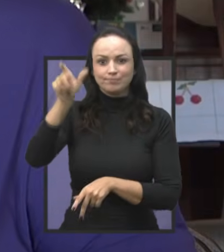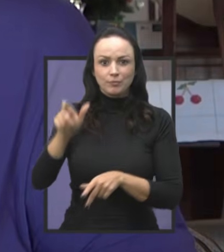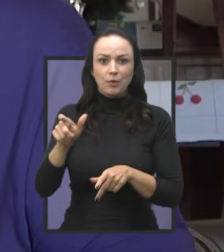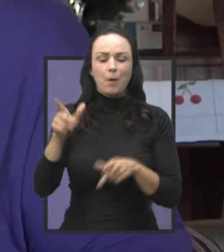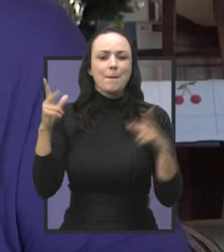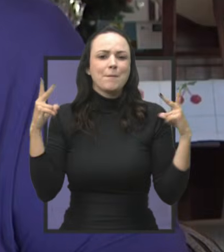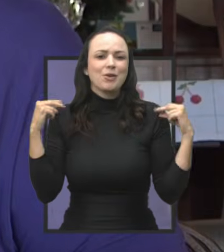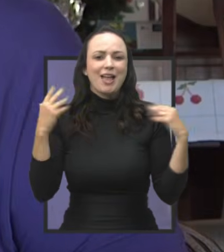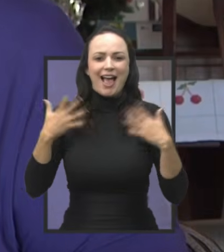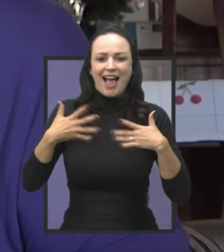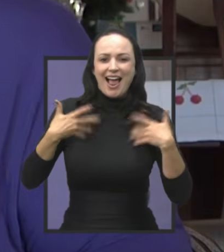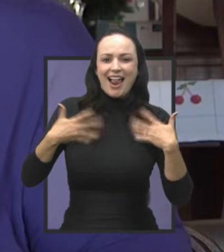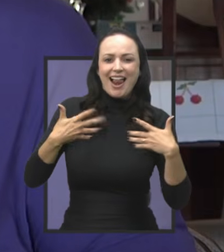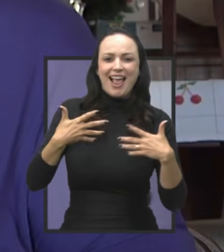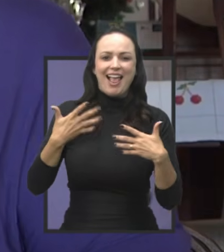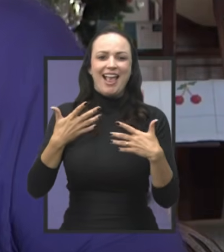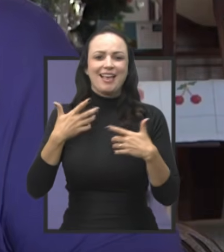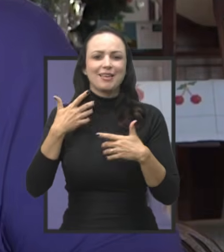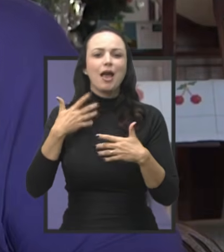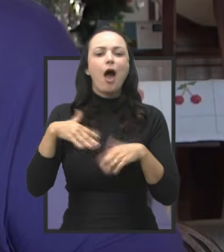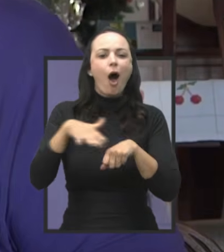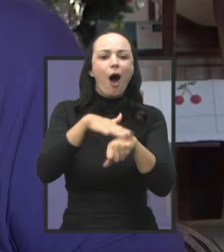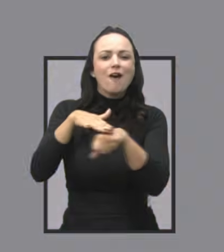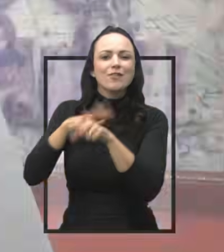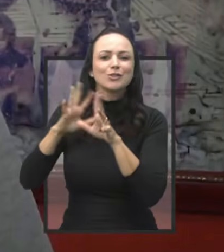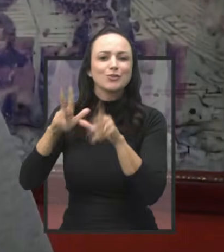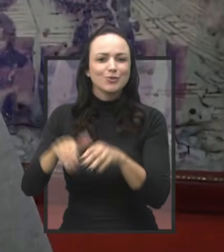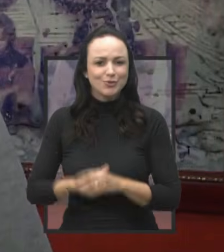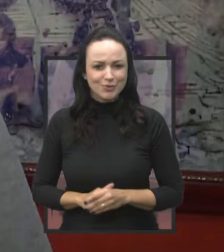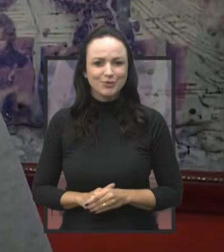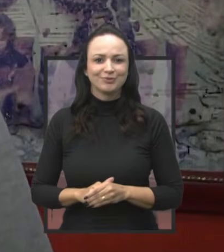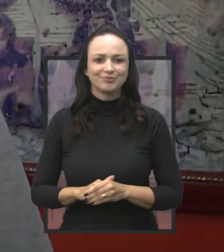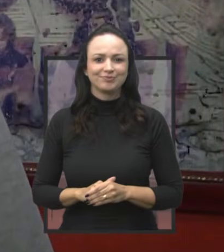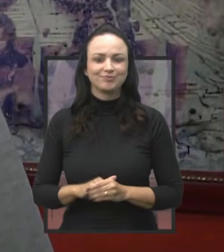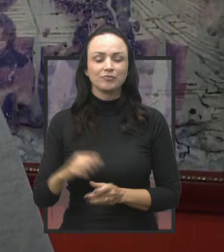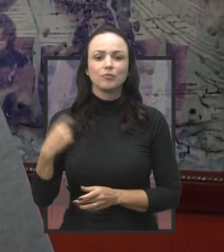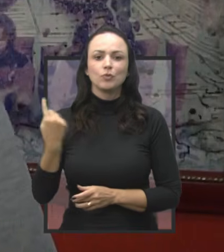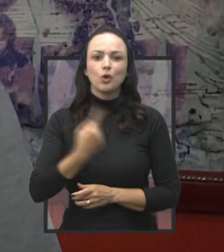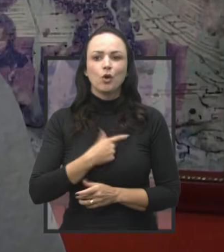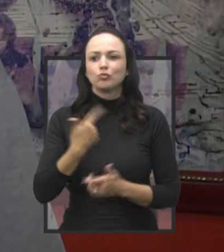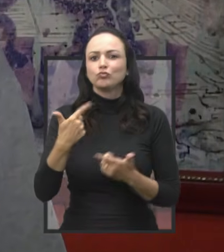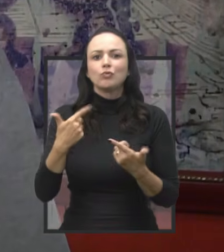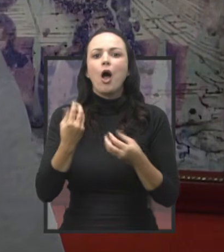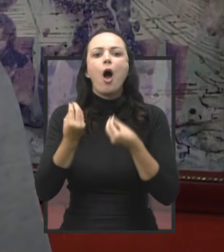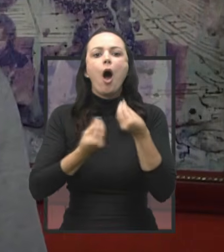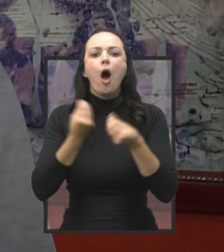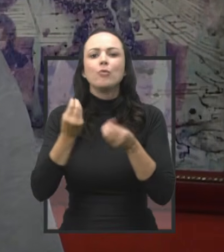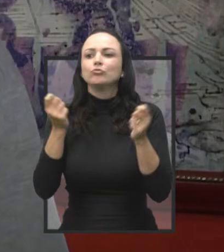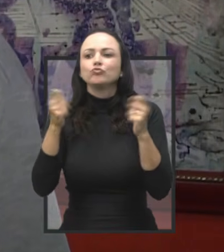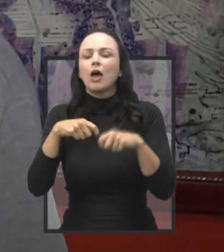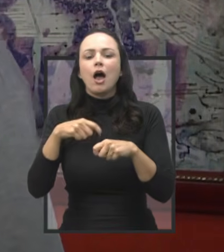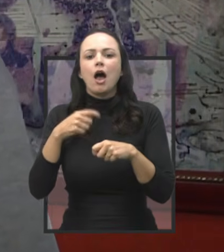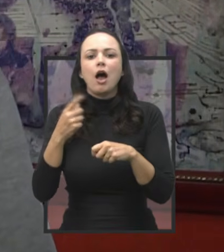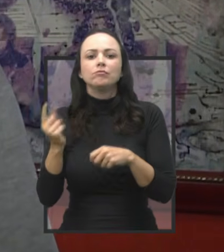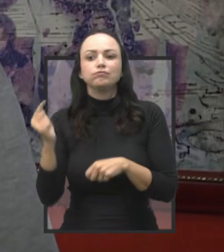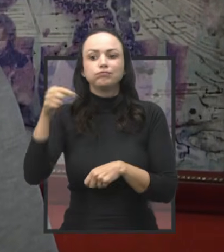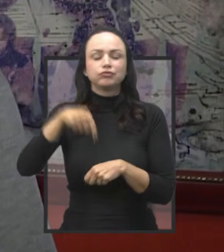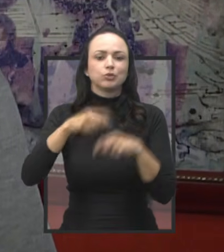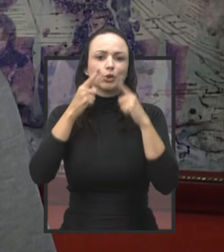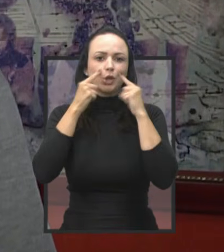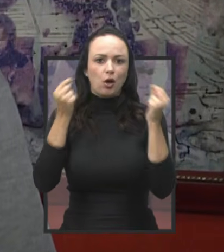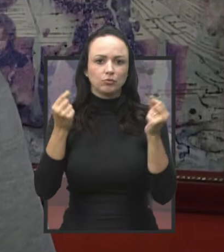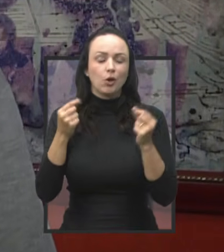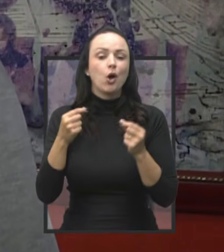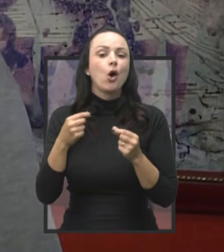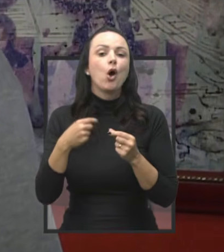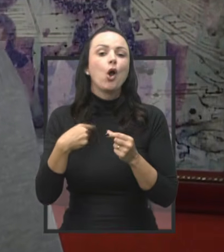motorista alegre, contente, que conversava com todo mundo. A gente não tinha condução naquela época aqui,